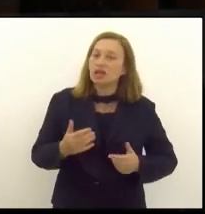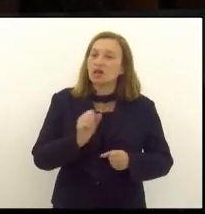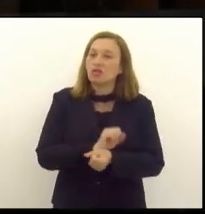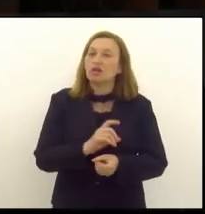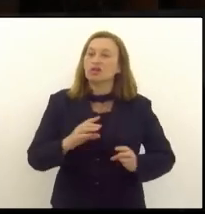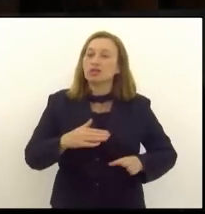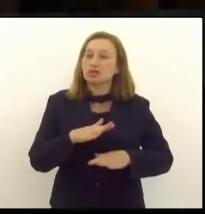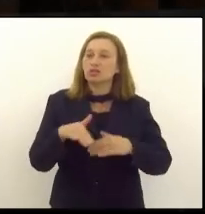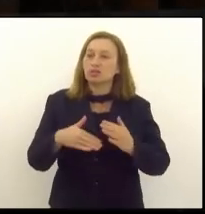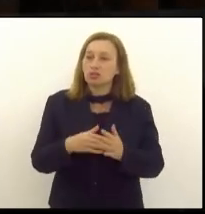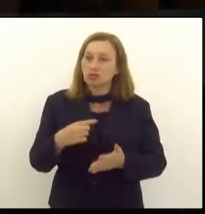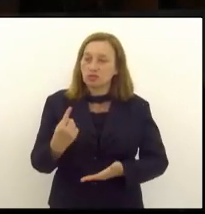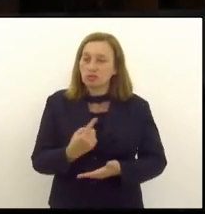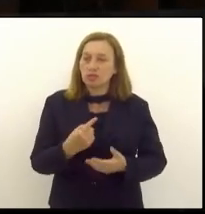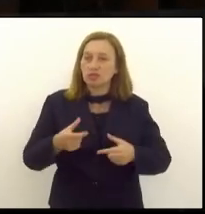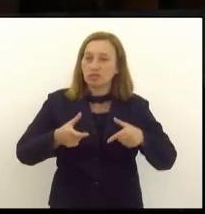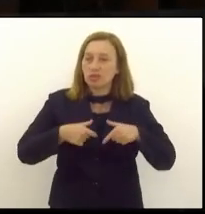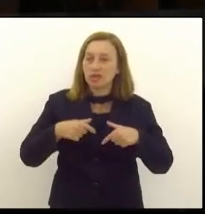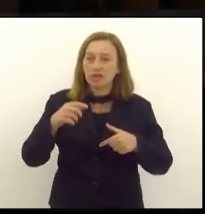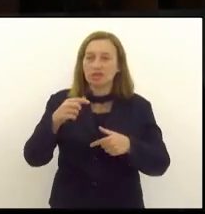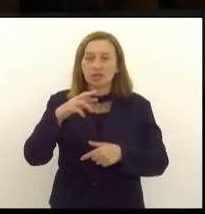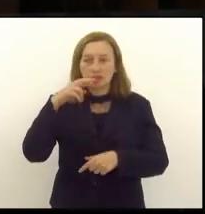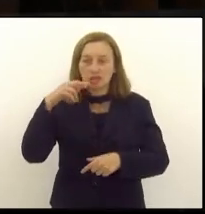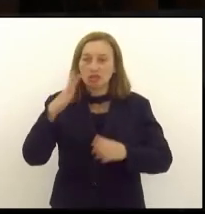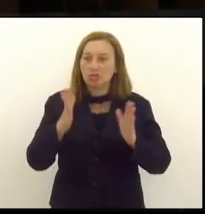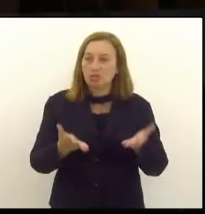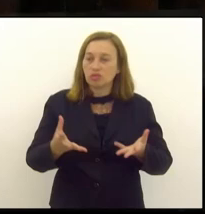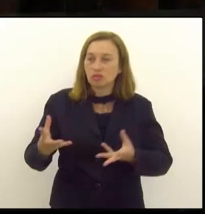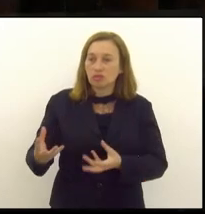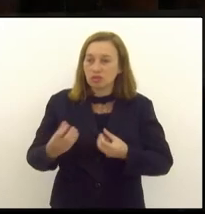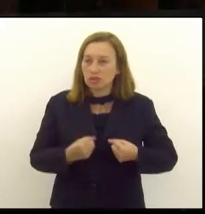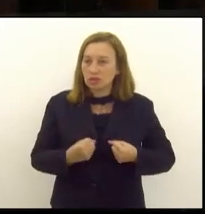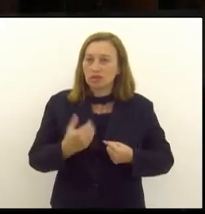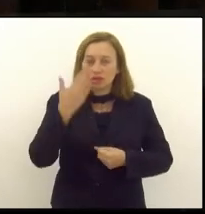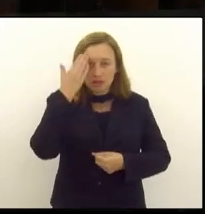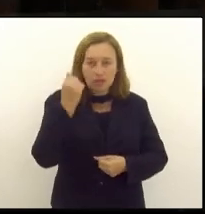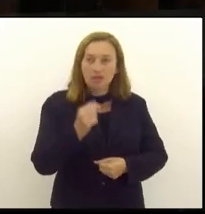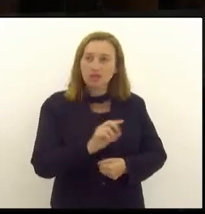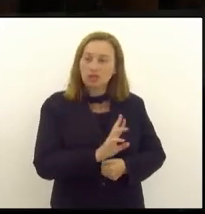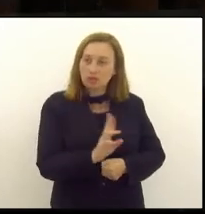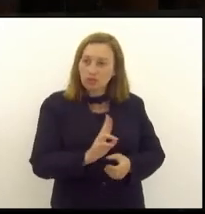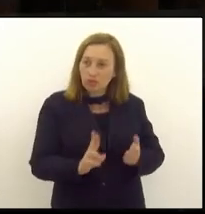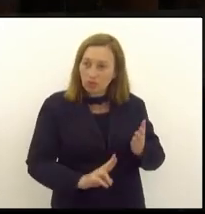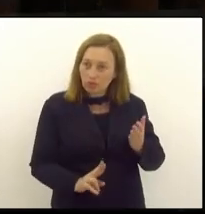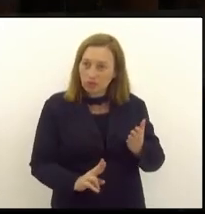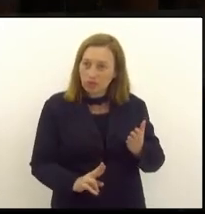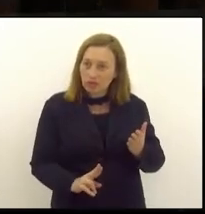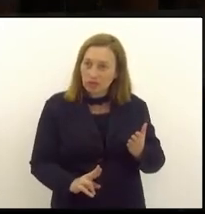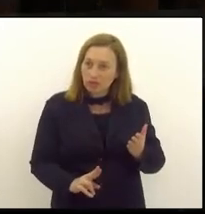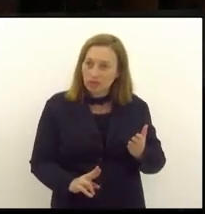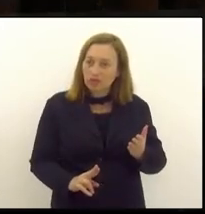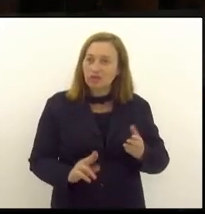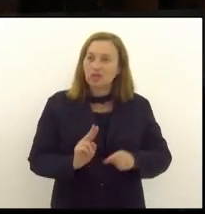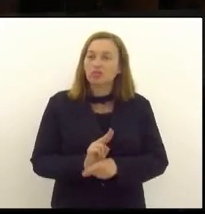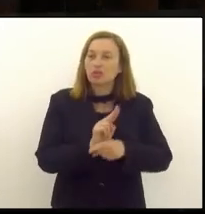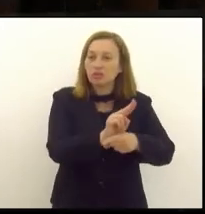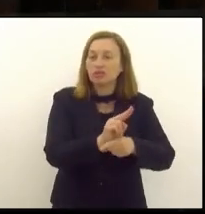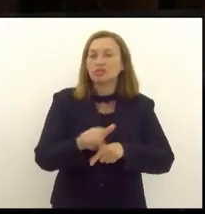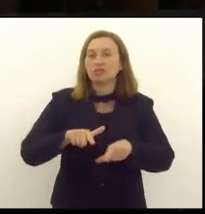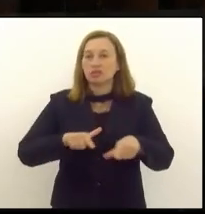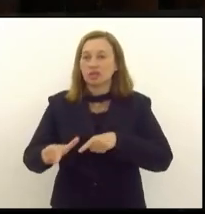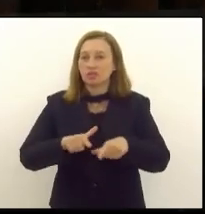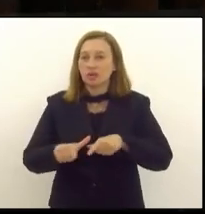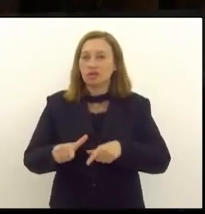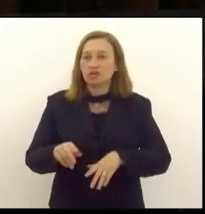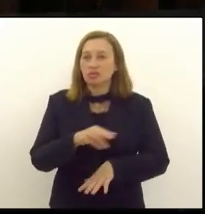um de nós. Então, essa medalha Tiradentes hoje que eu recebo, eu sei que ela tem nome e tem sobrenome. Na verdade, ela é procuradora do trabalho, do